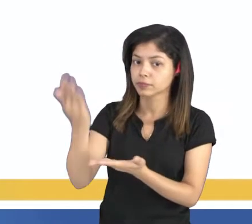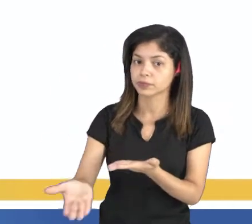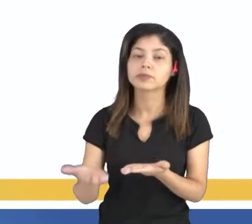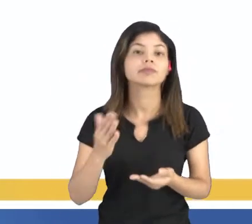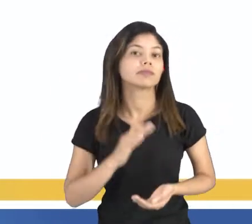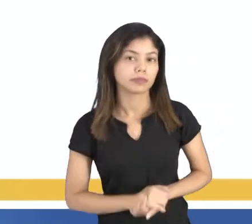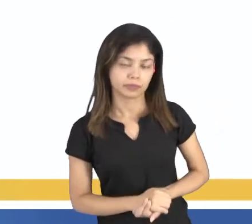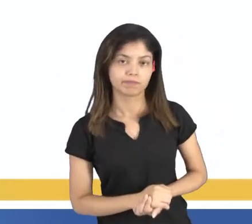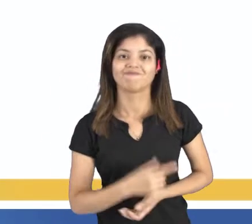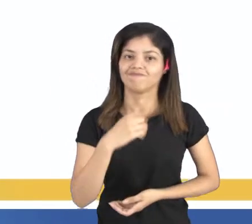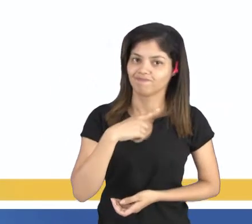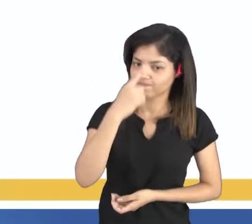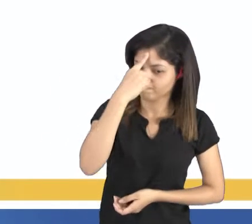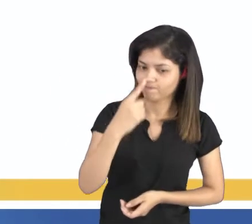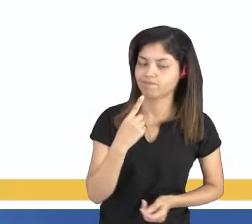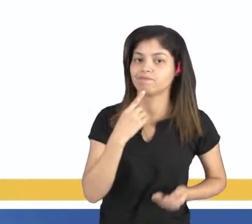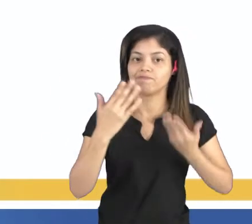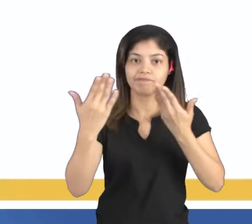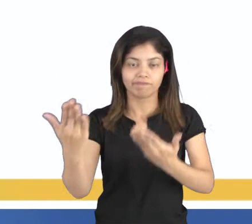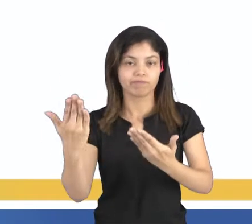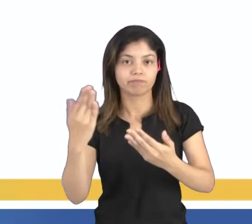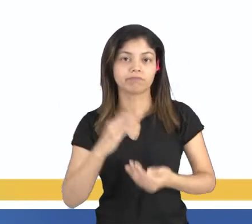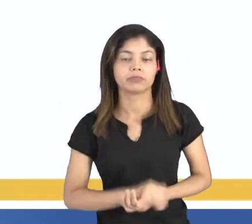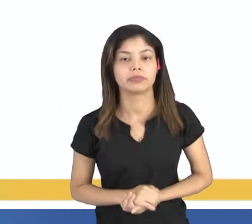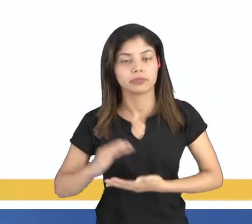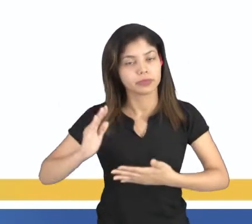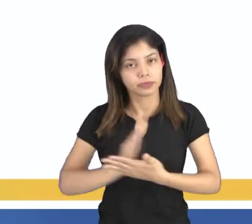A figura é bem ilustrativa e mostra